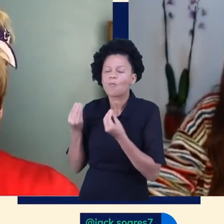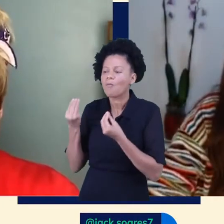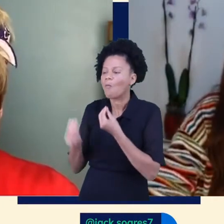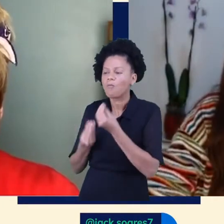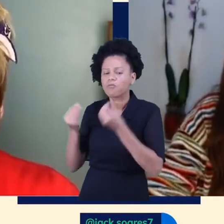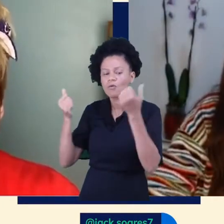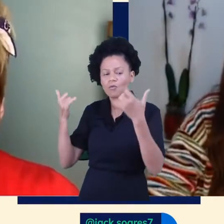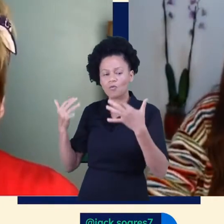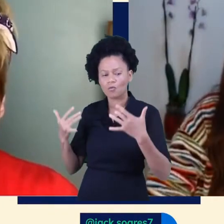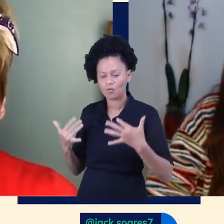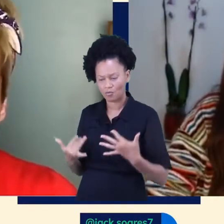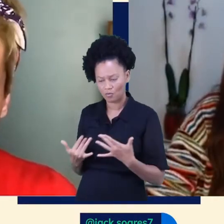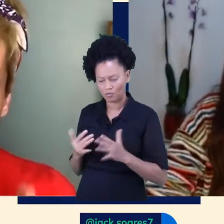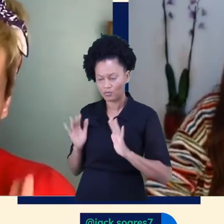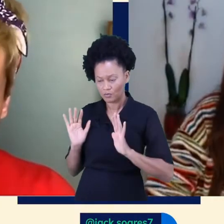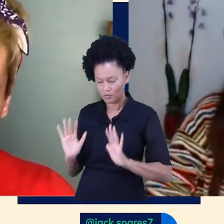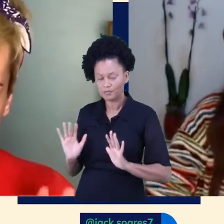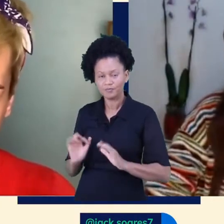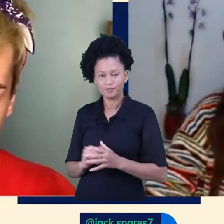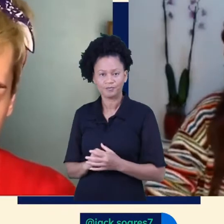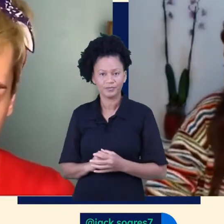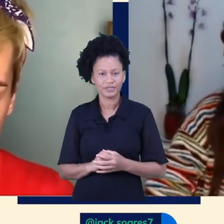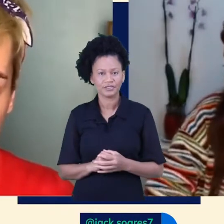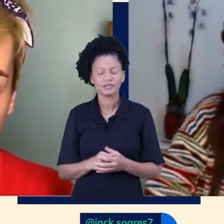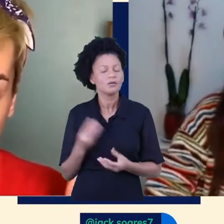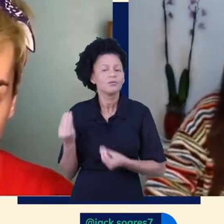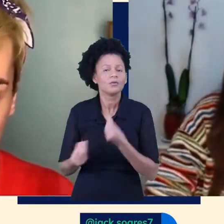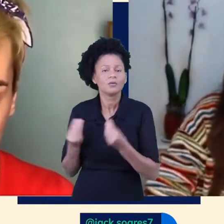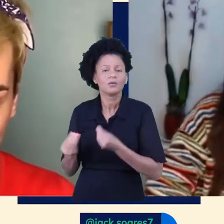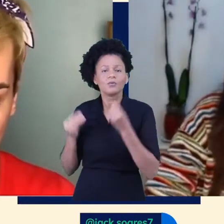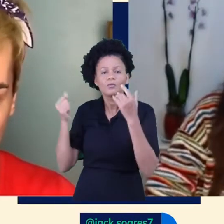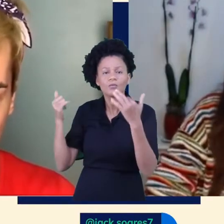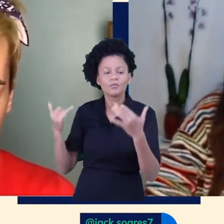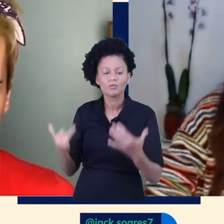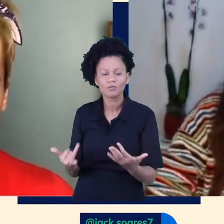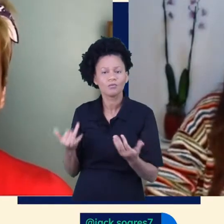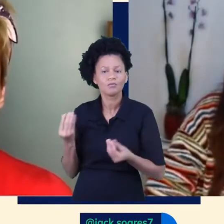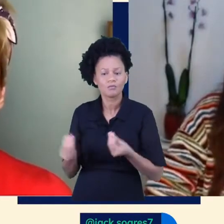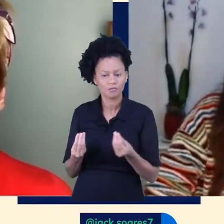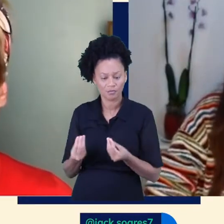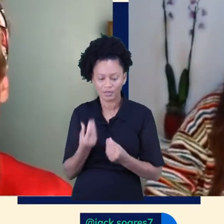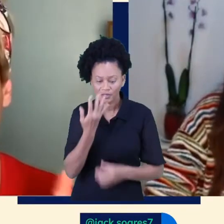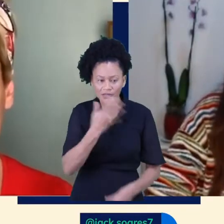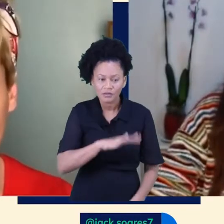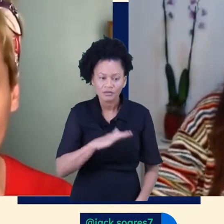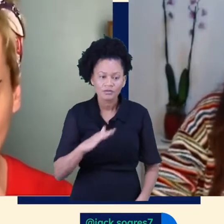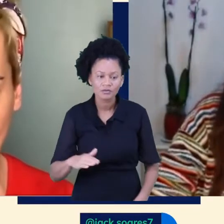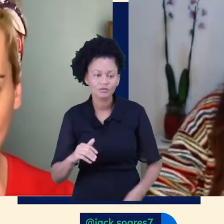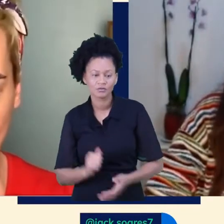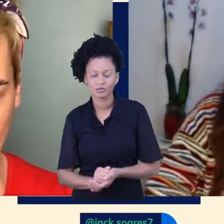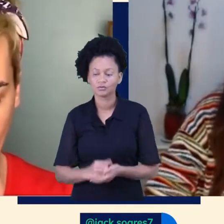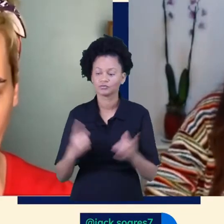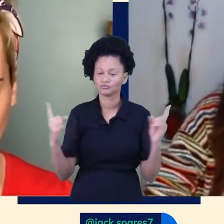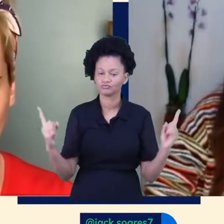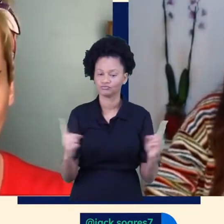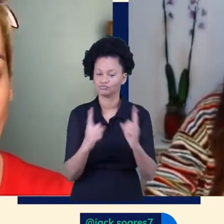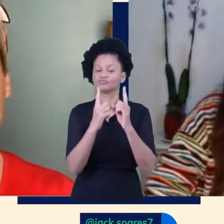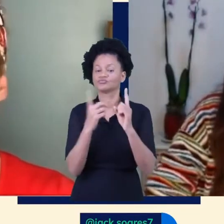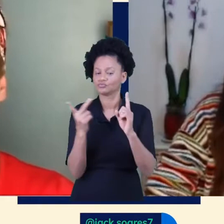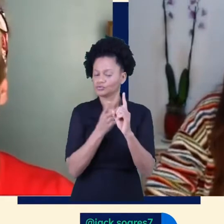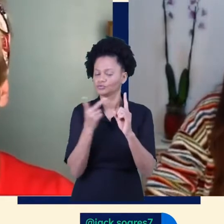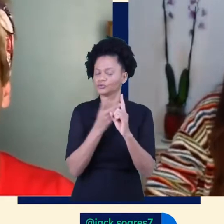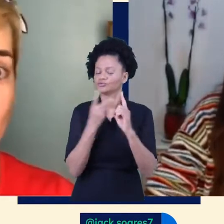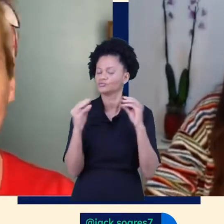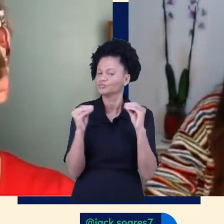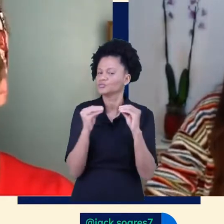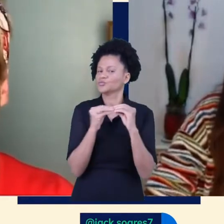Tá aqui. Como fazer para explicar para a criança sobre o beijo entre duas pessoas do mesmo sexo? Foi assim que chegou a pergunta, né?